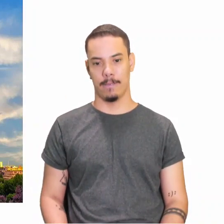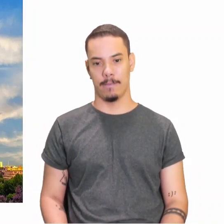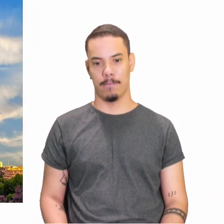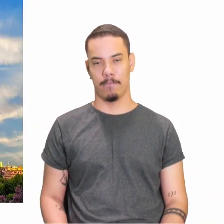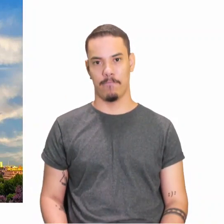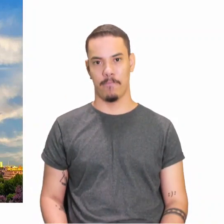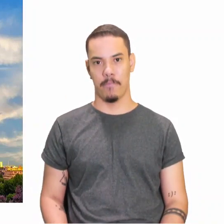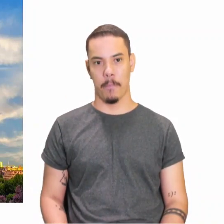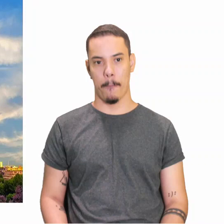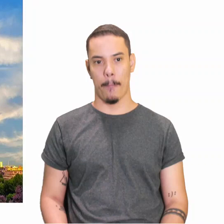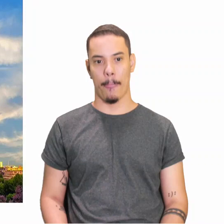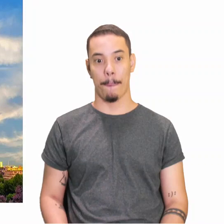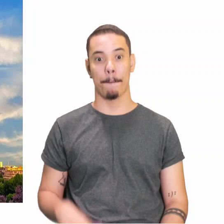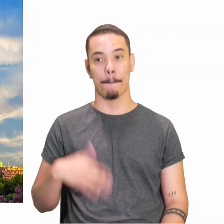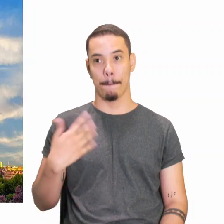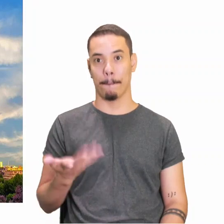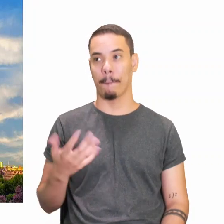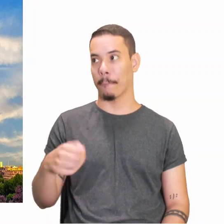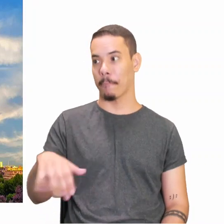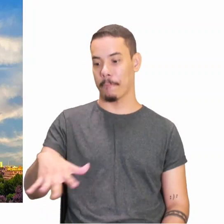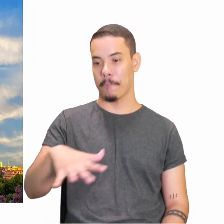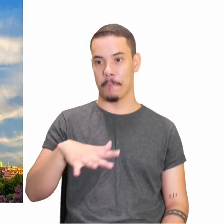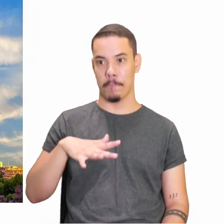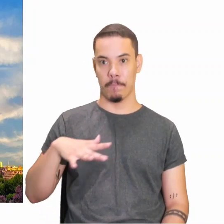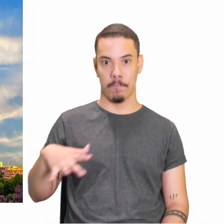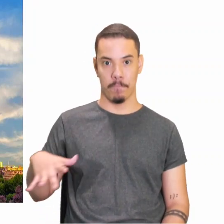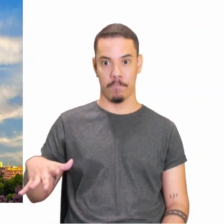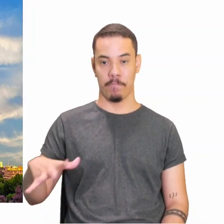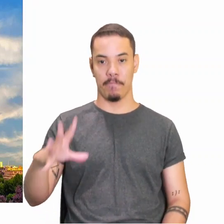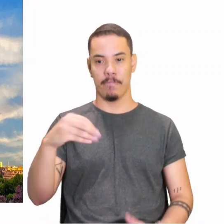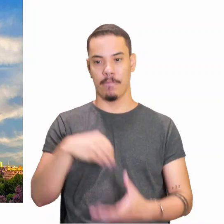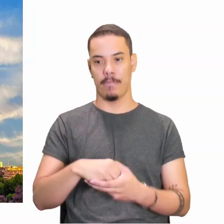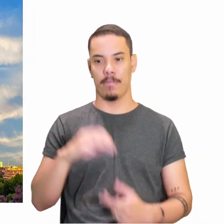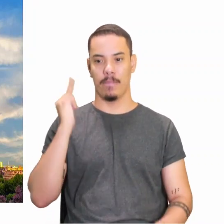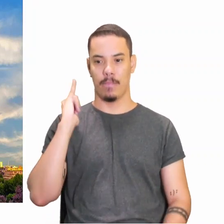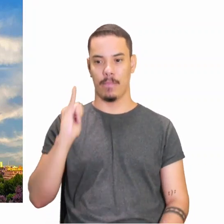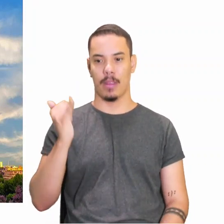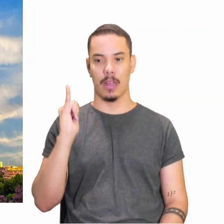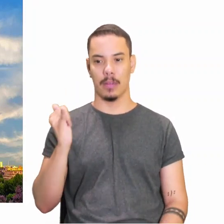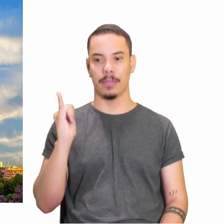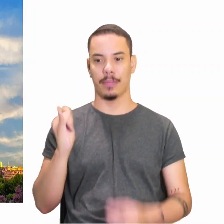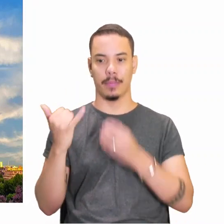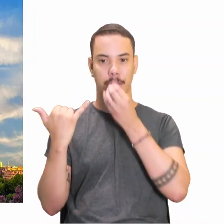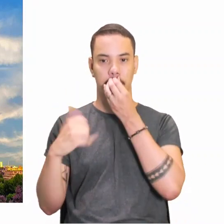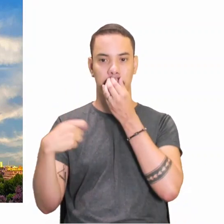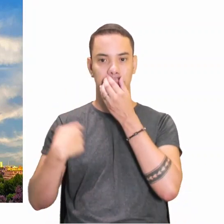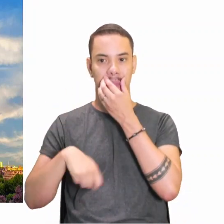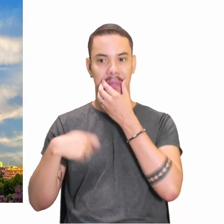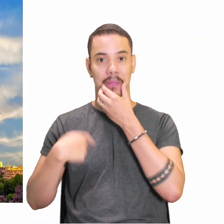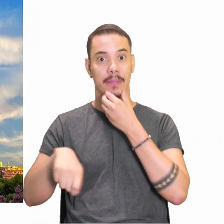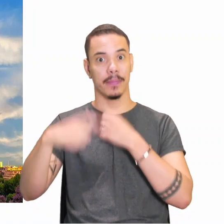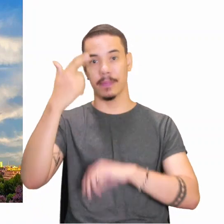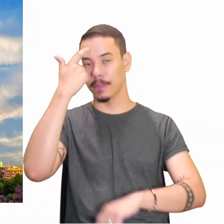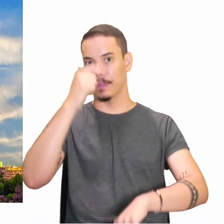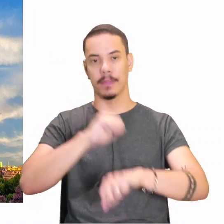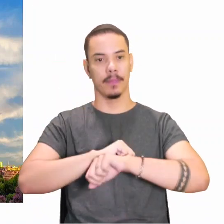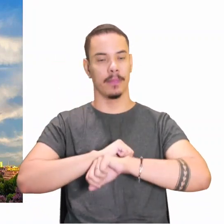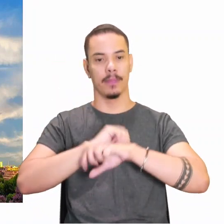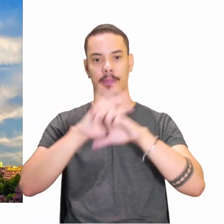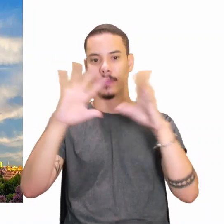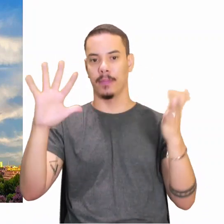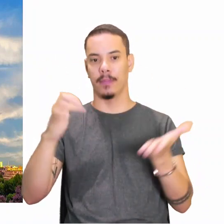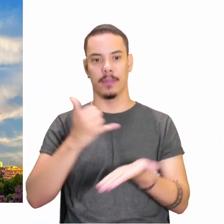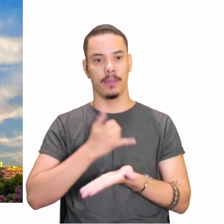Bom, então, o espaço numa narrativa, ele deve ser esclarecido logo no